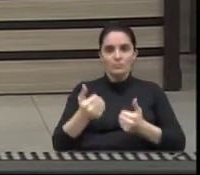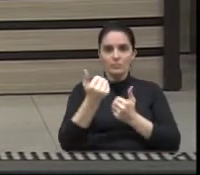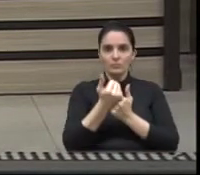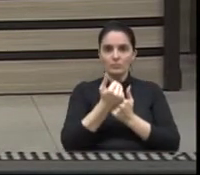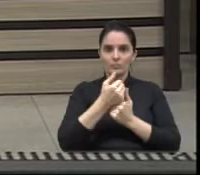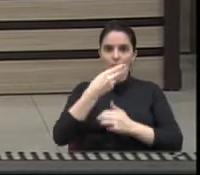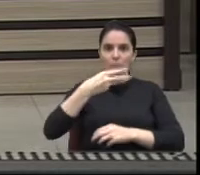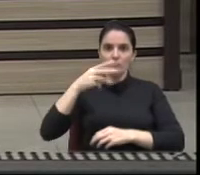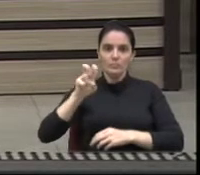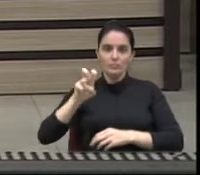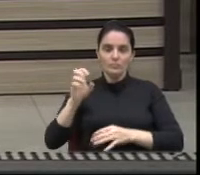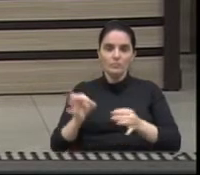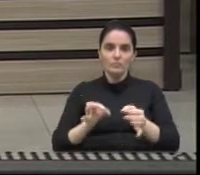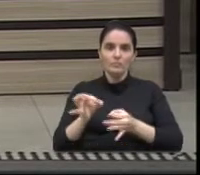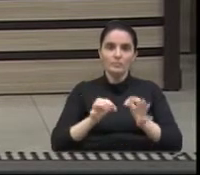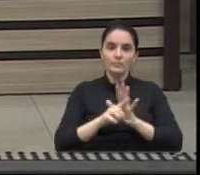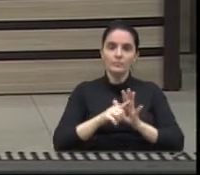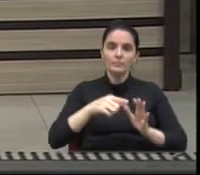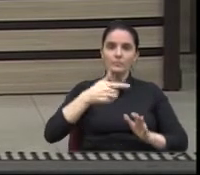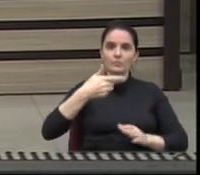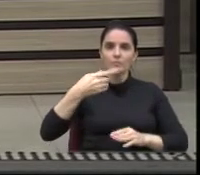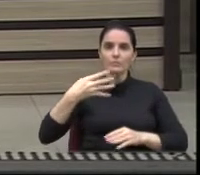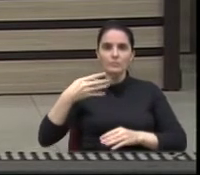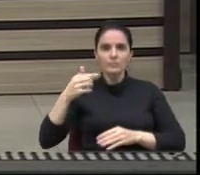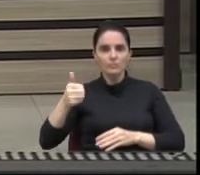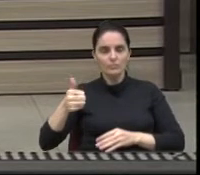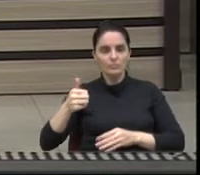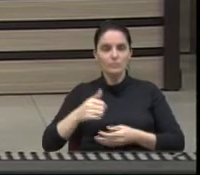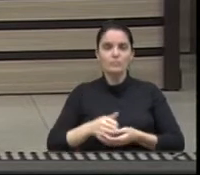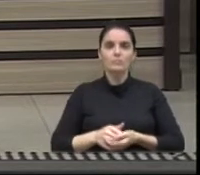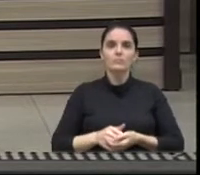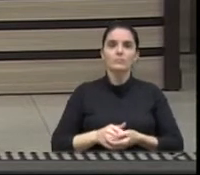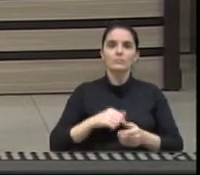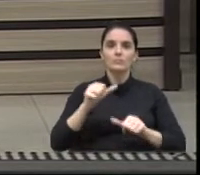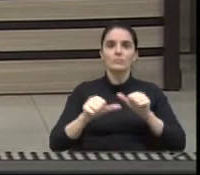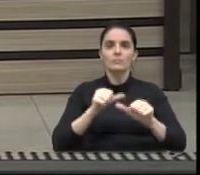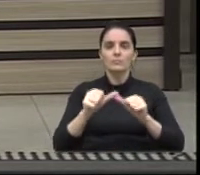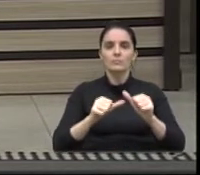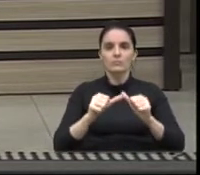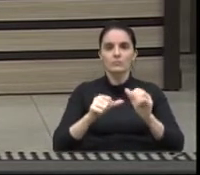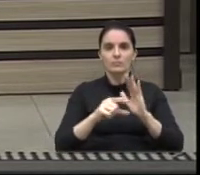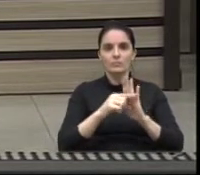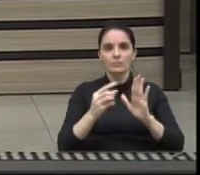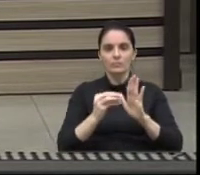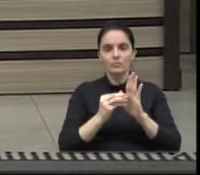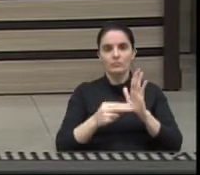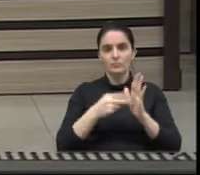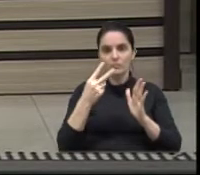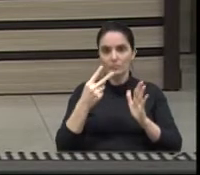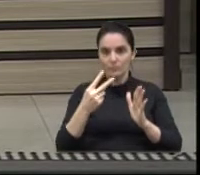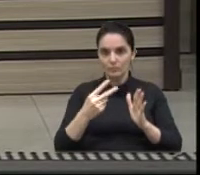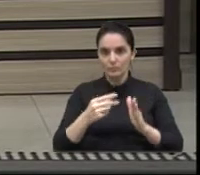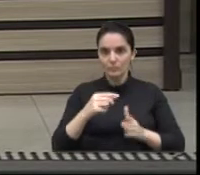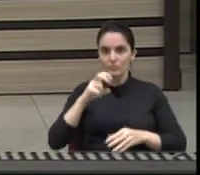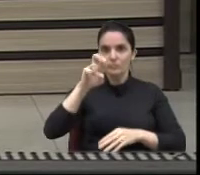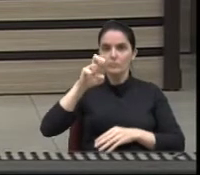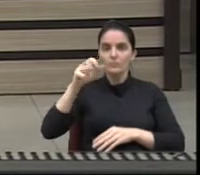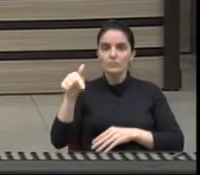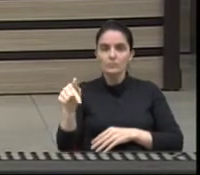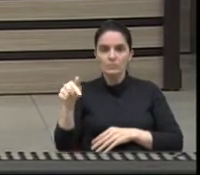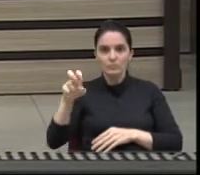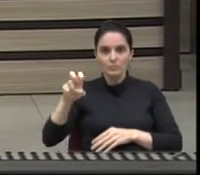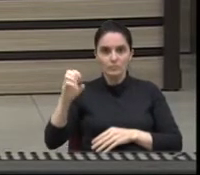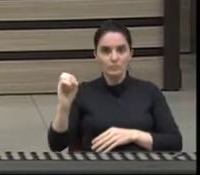Substitutivo 35 ao projeto de lei 241/2016. Altera a ementa do artigo 2º da lei 5750 de